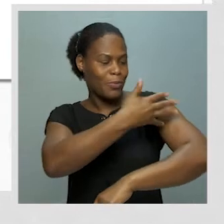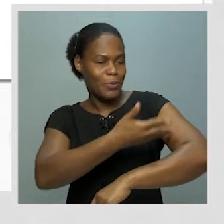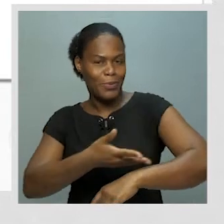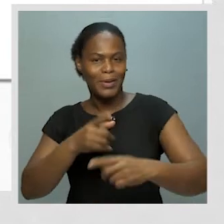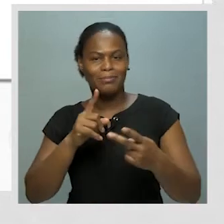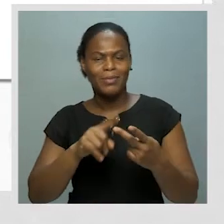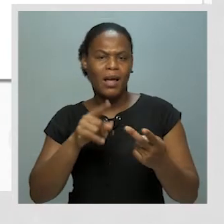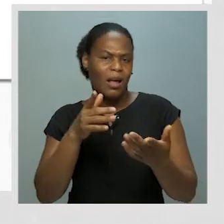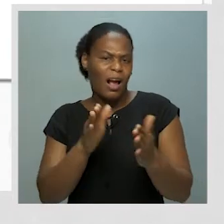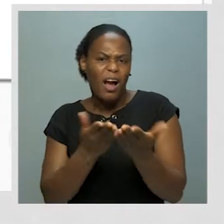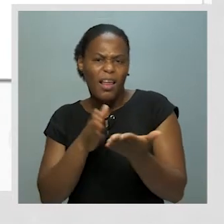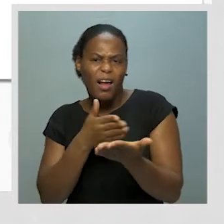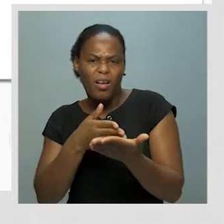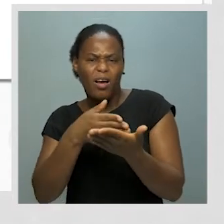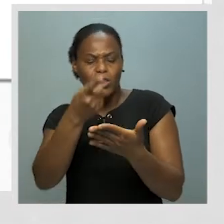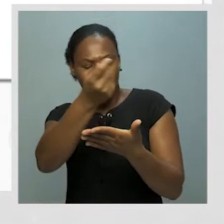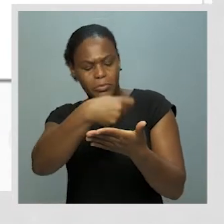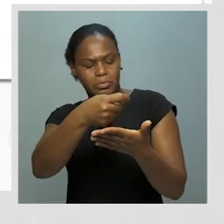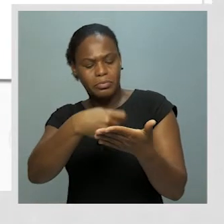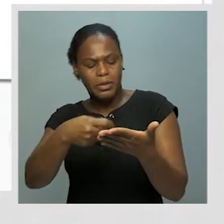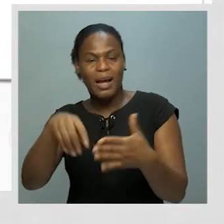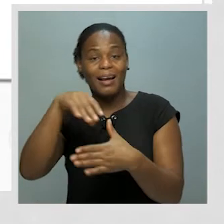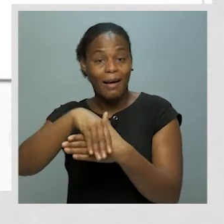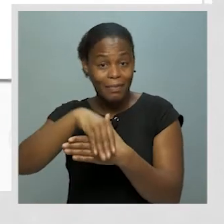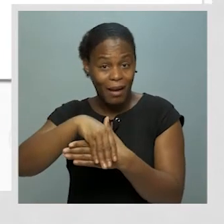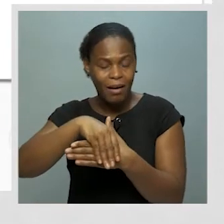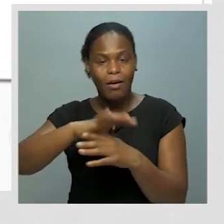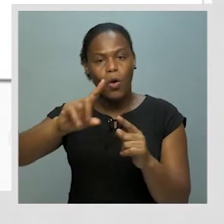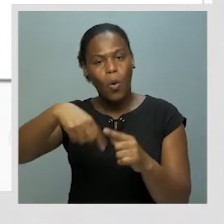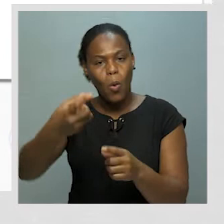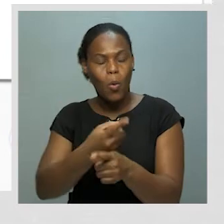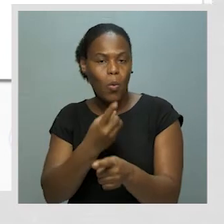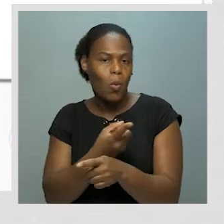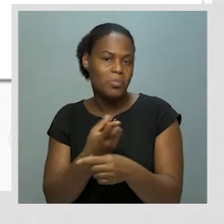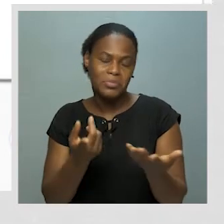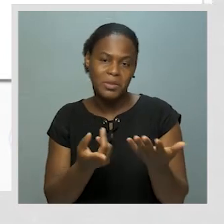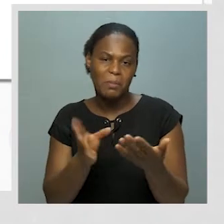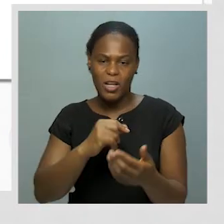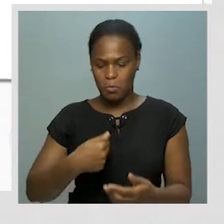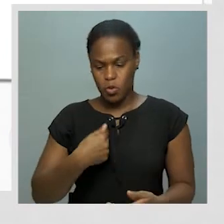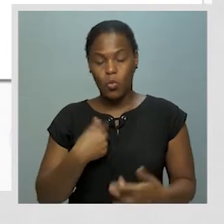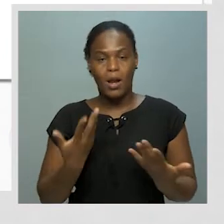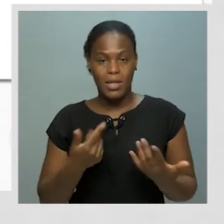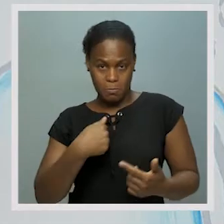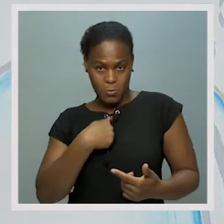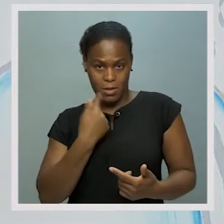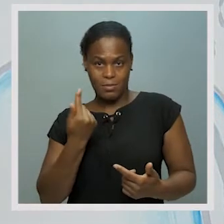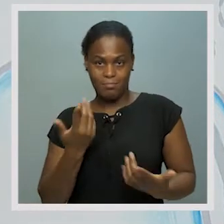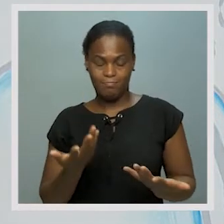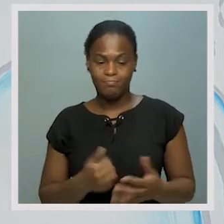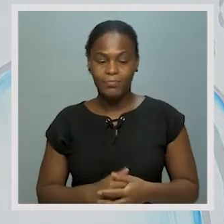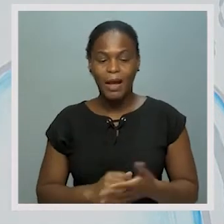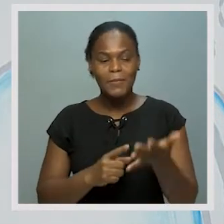poesias, diários, cartas e outros elementos como géneros mais pessoais. Aqui